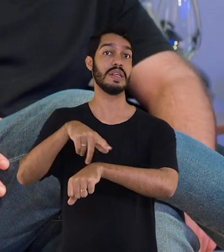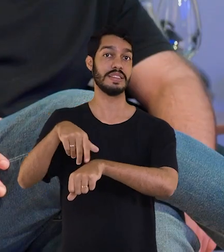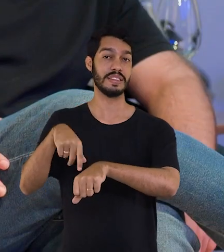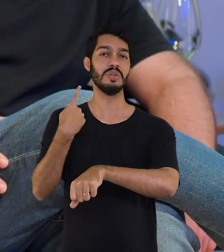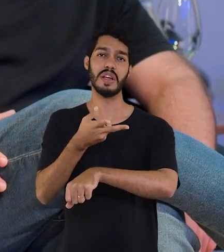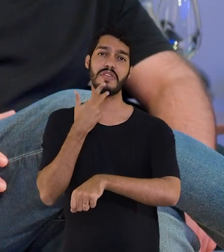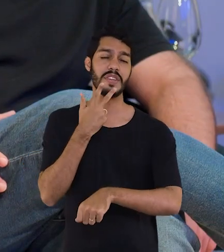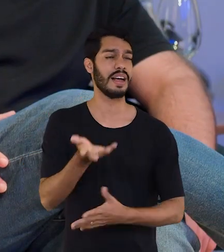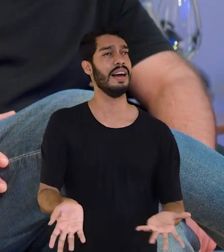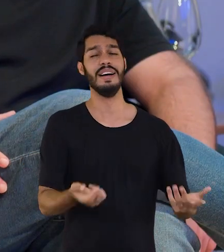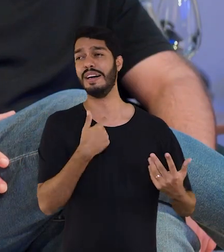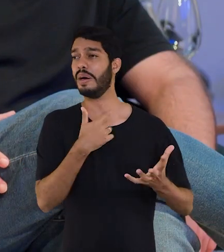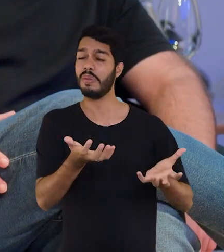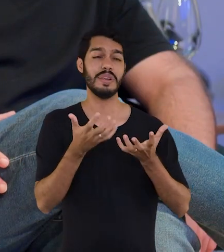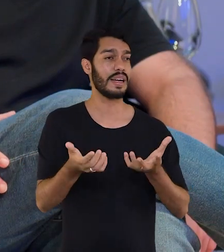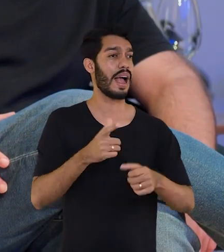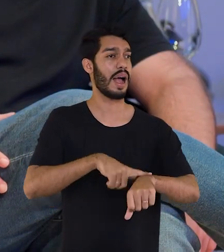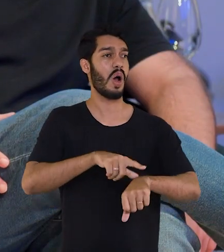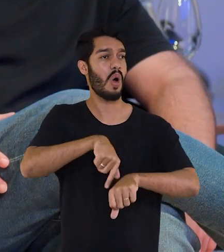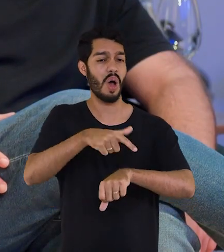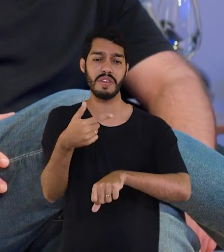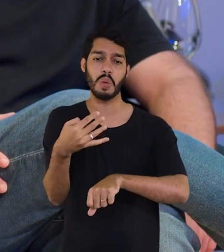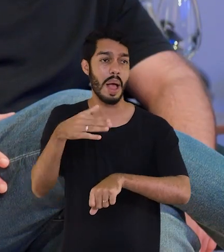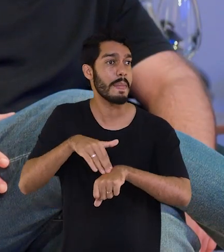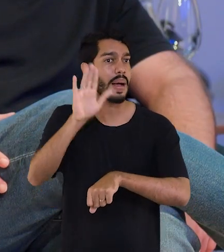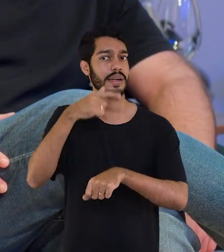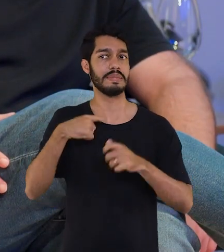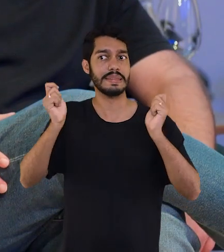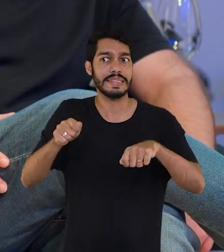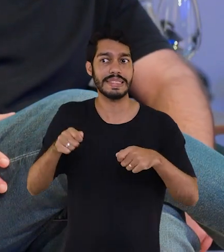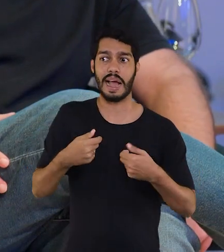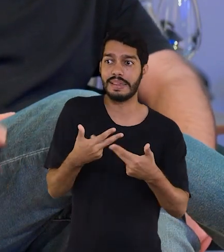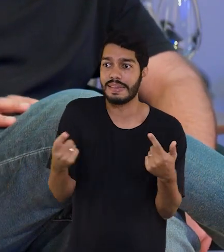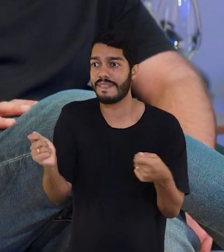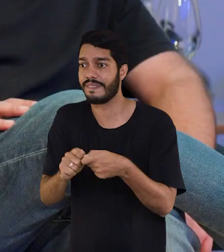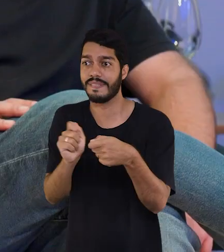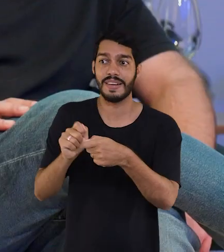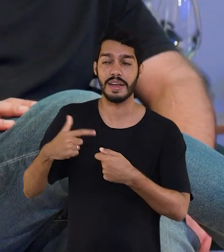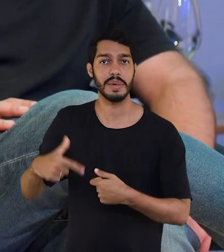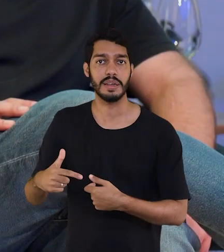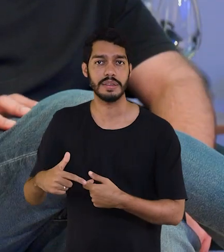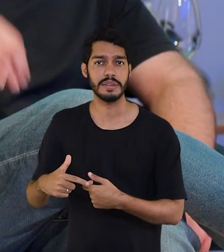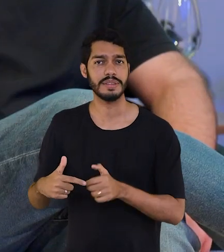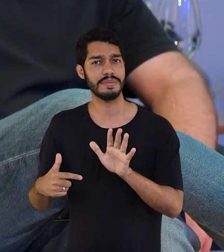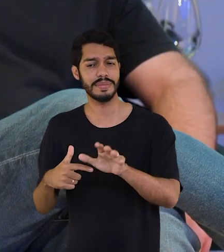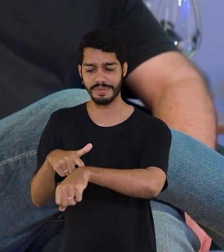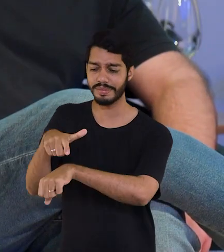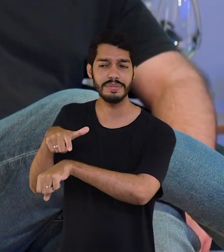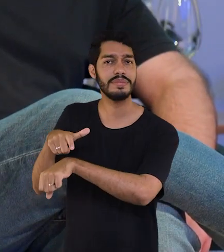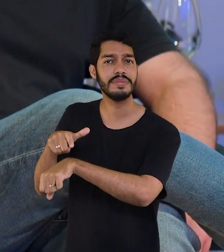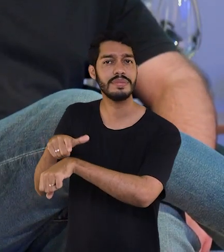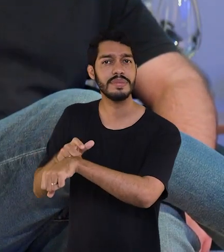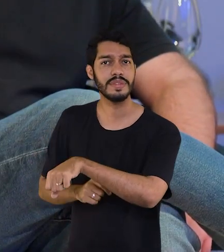temos 24 horas por dia. E quantas vezes nós falamos, como eu queria que o dia tivesse mais horas para eu poder fazer mais coisas. Se a gente olhar